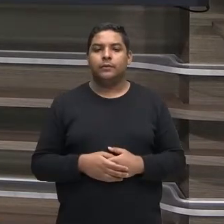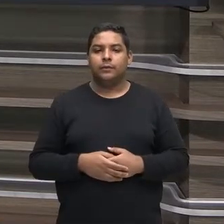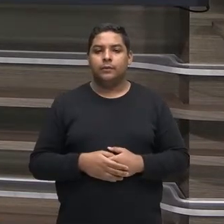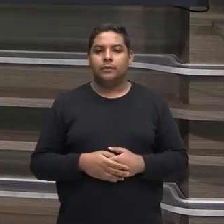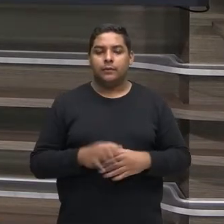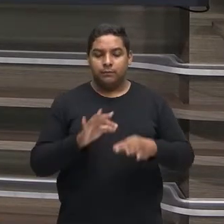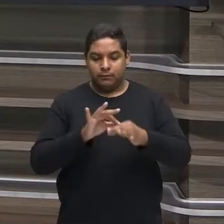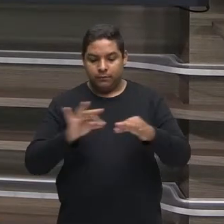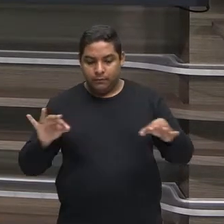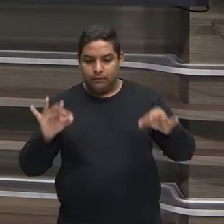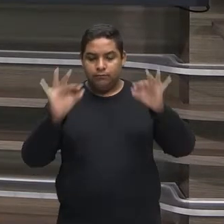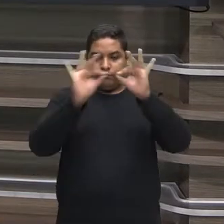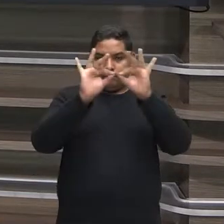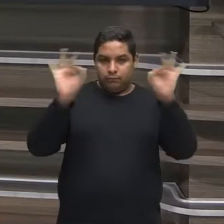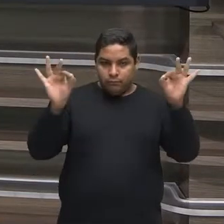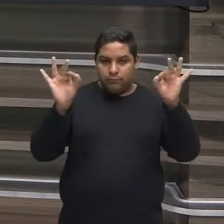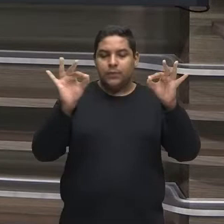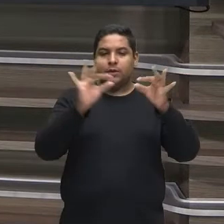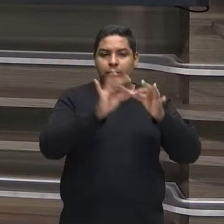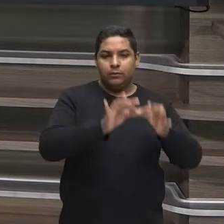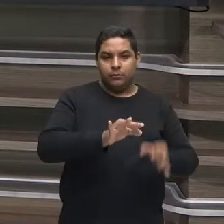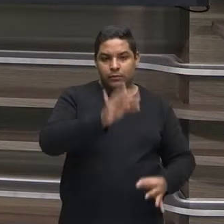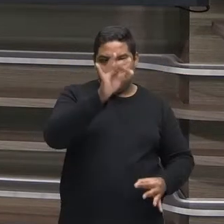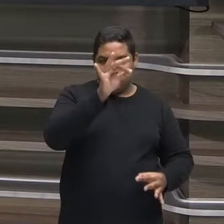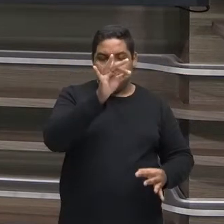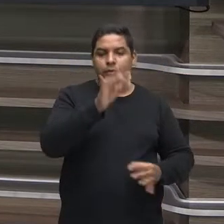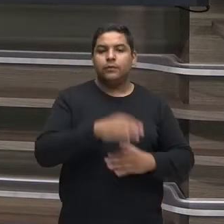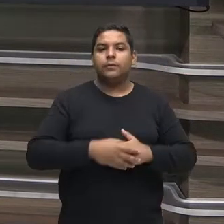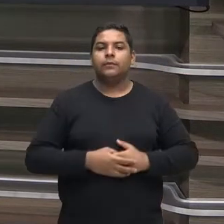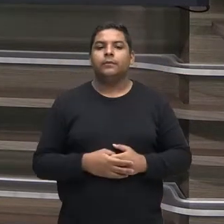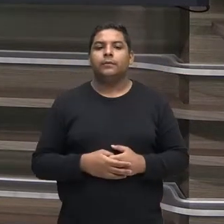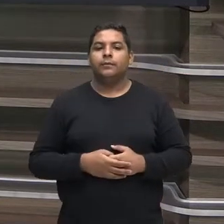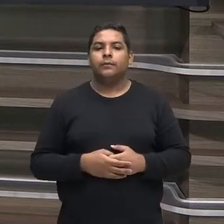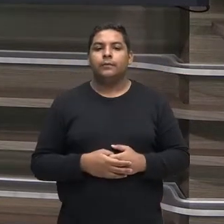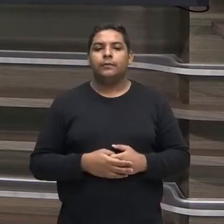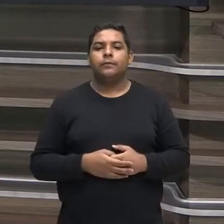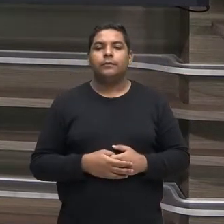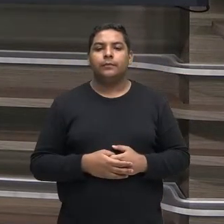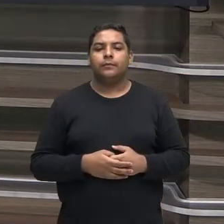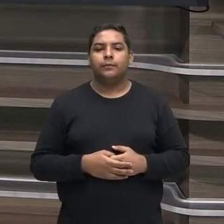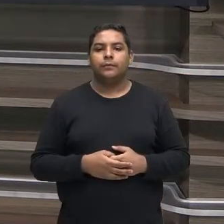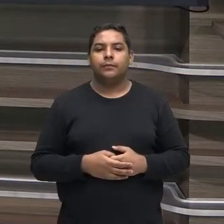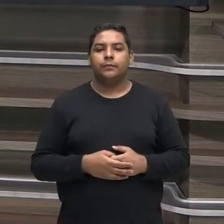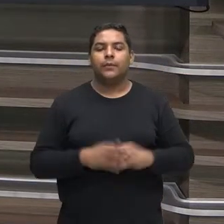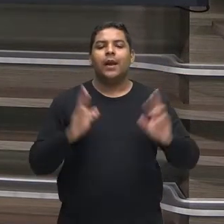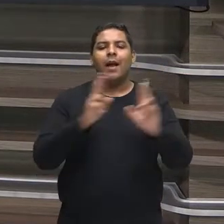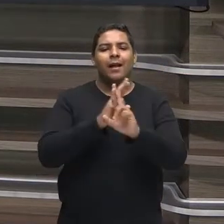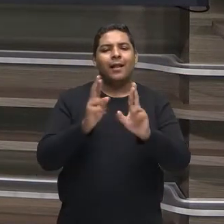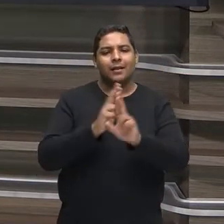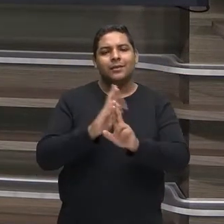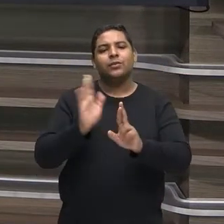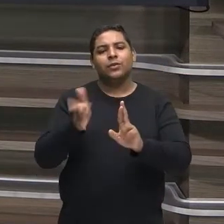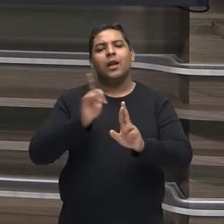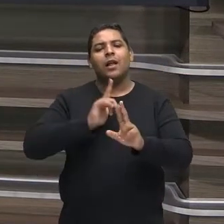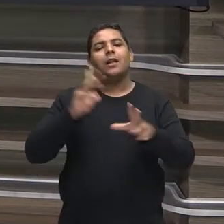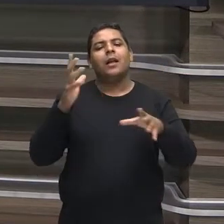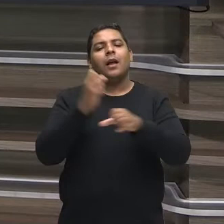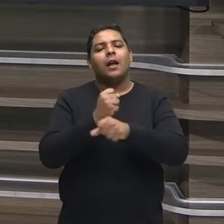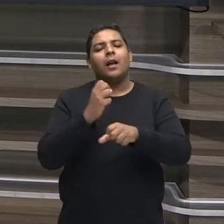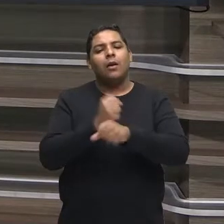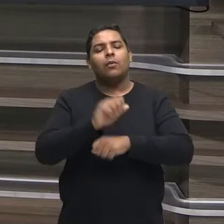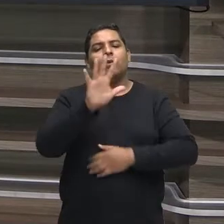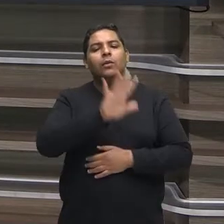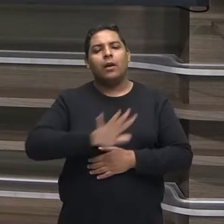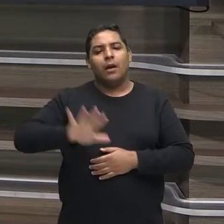base maior, a base menor e a altura, automaticamente a relação que nós temos para o cálculo de